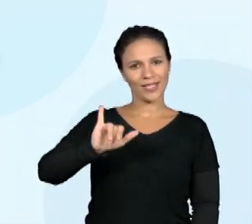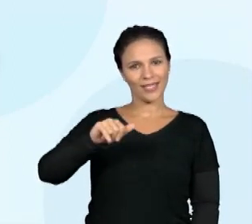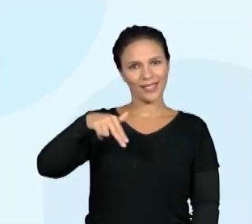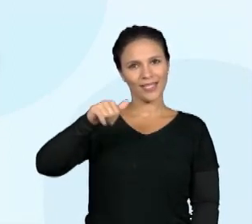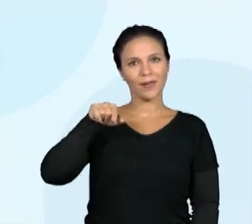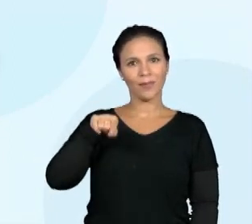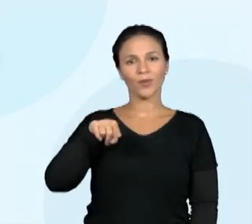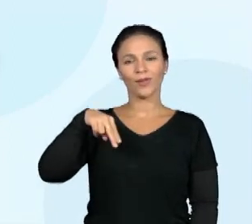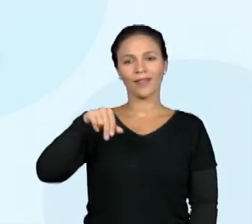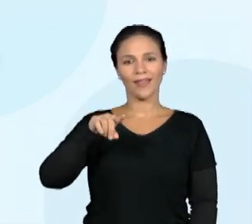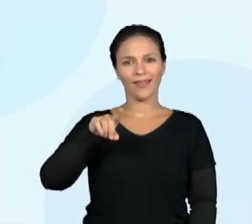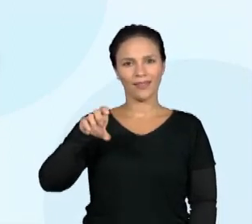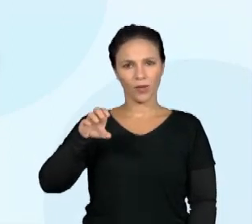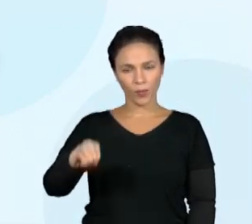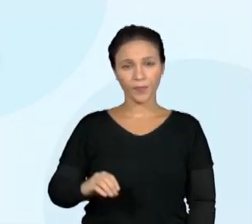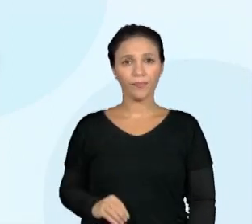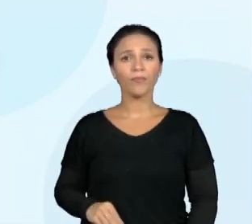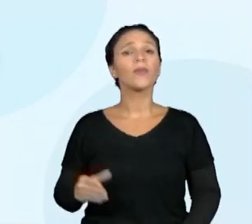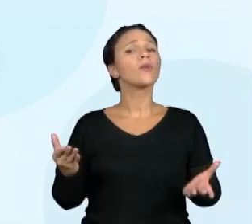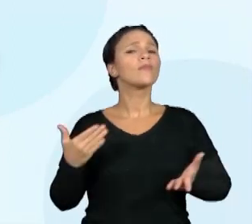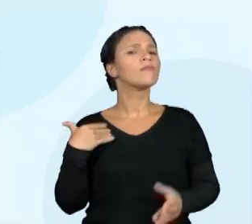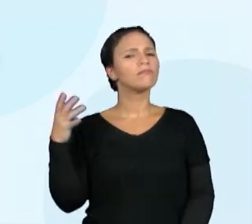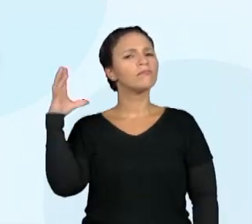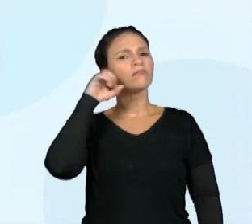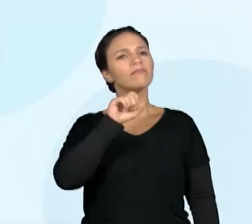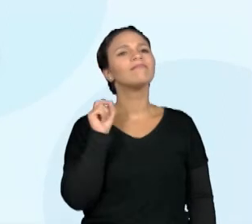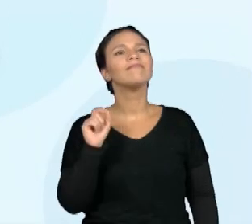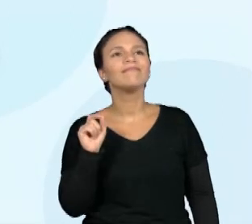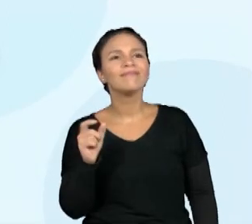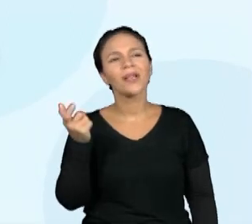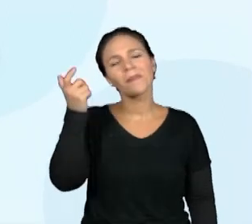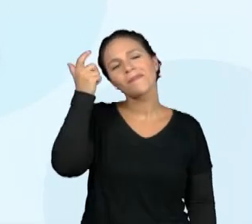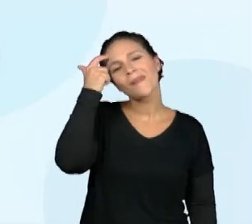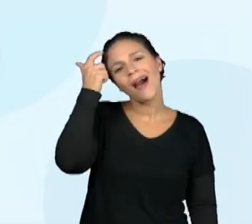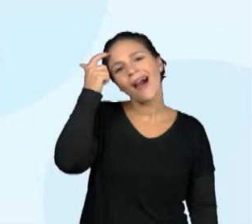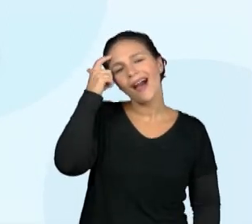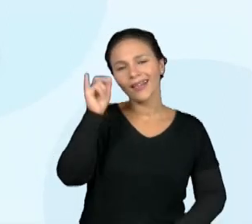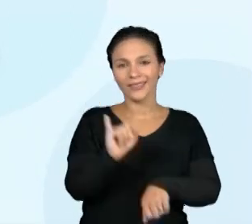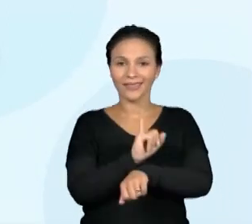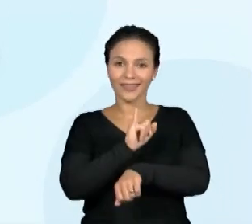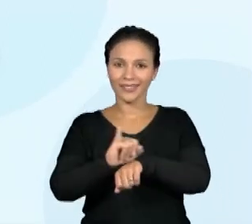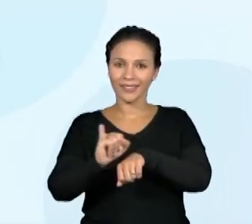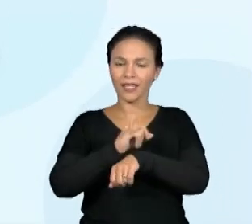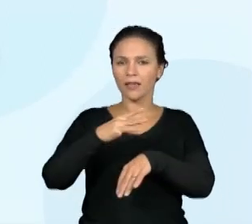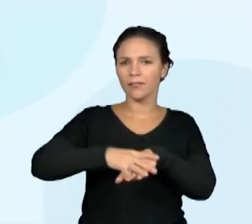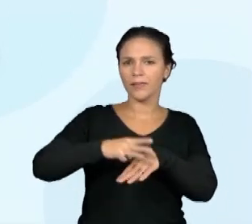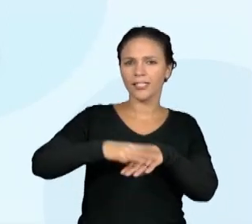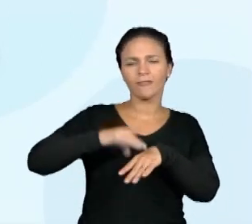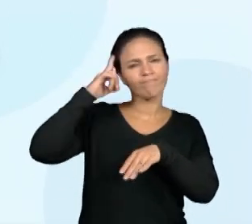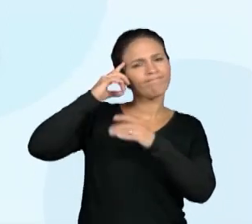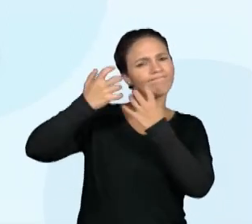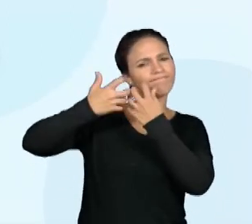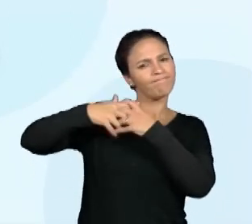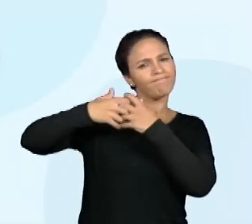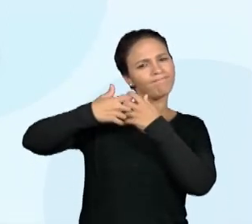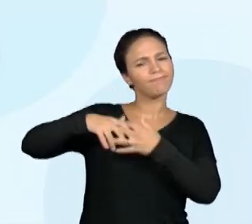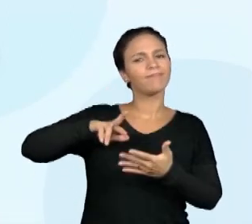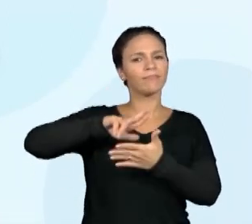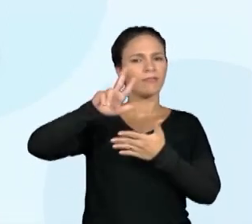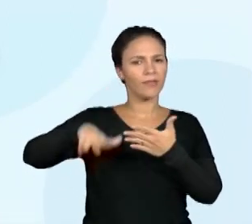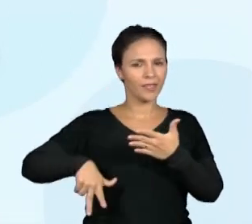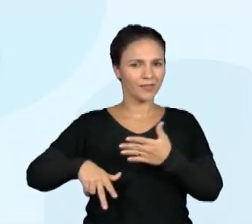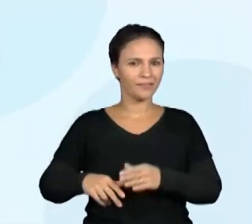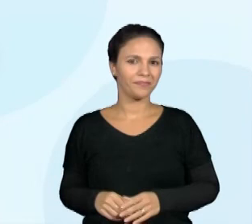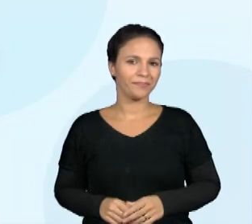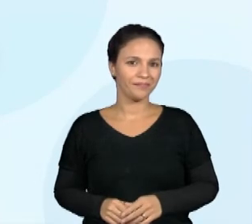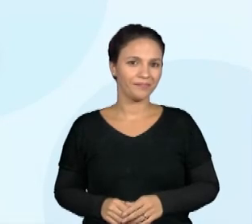e hoje nós aprendemos sobre, nós pensamos em diferentes estratégias para resolver uma situação problema de